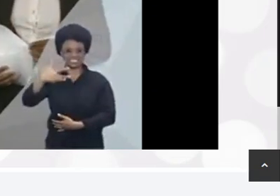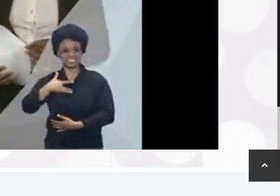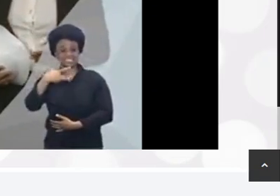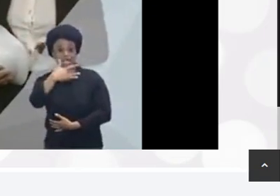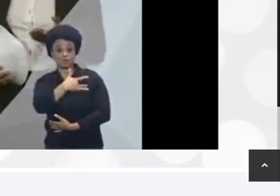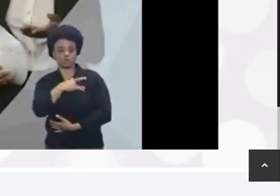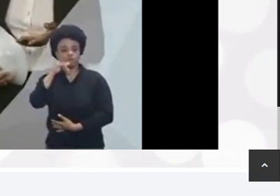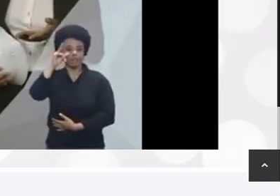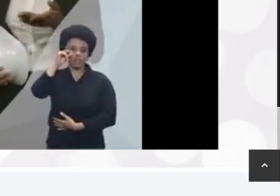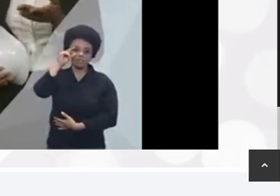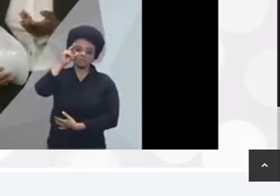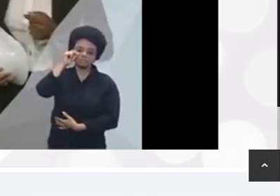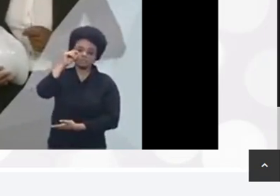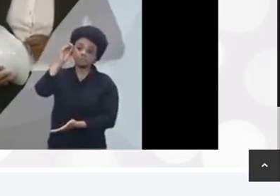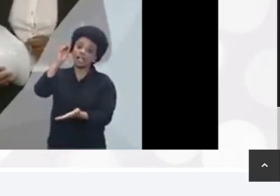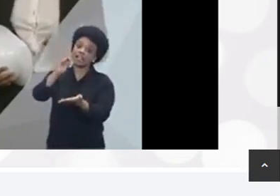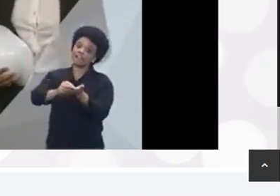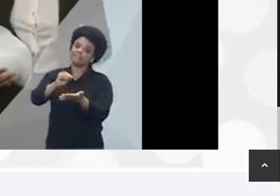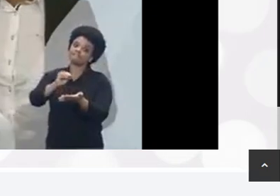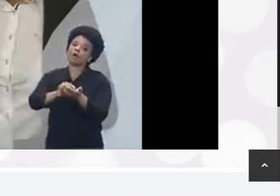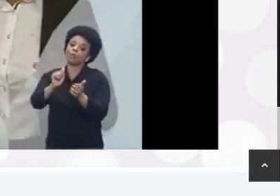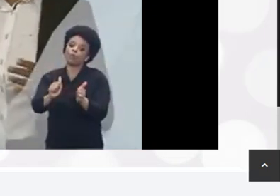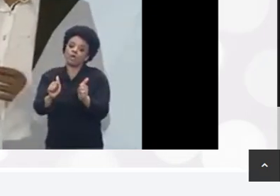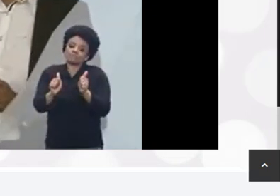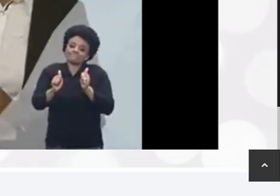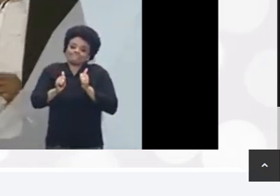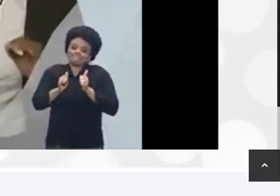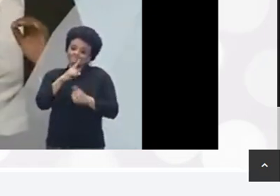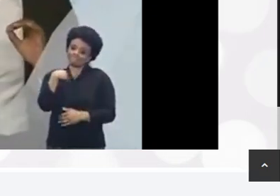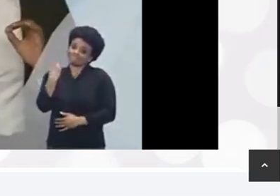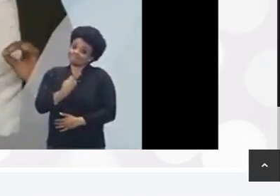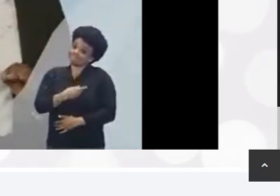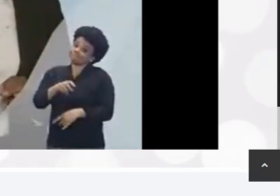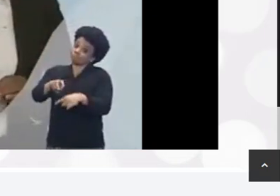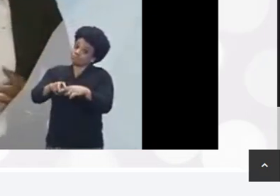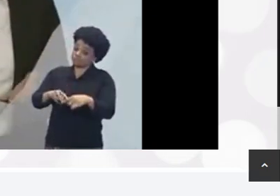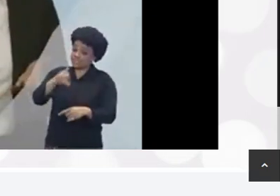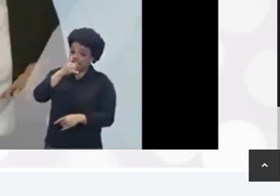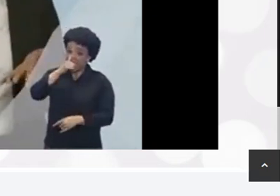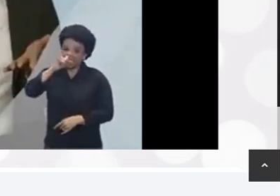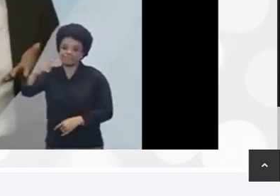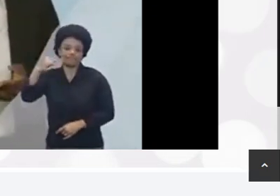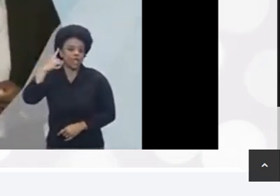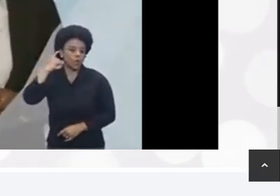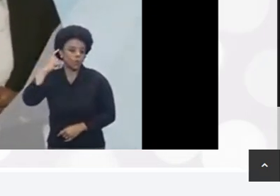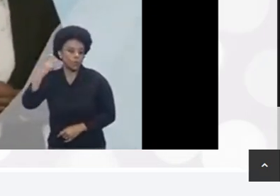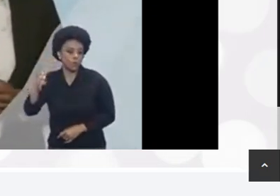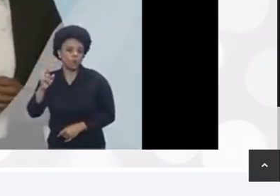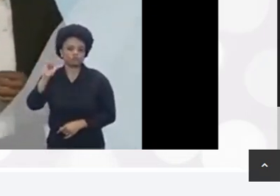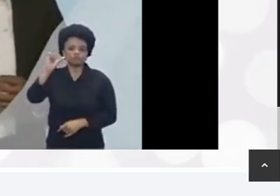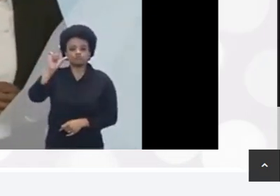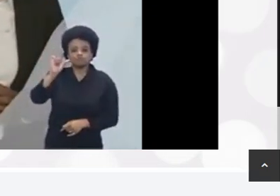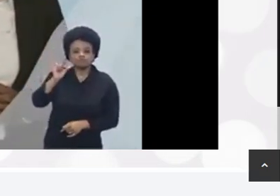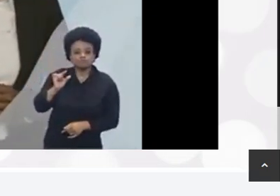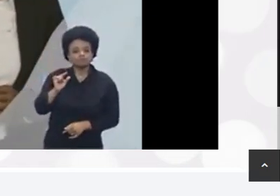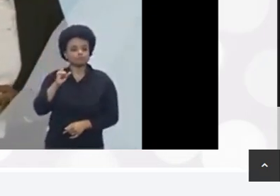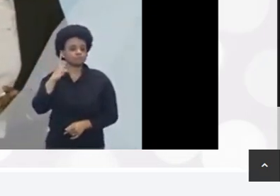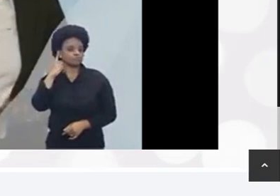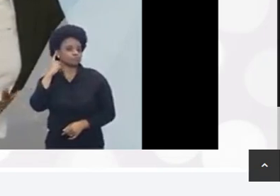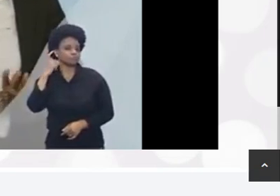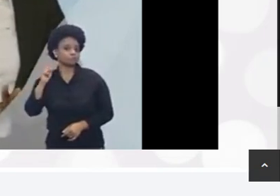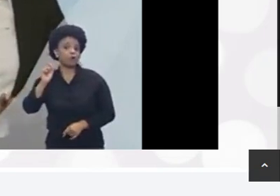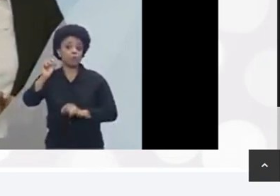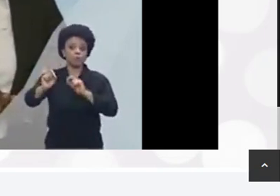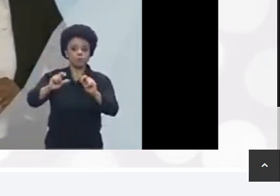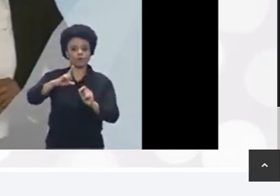sono, além da falta de privacidade. Desse modo, para evitar os ruídos ou ainda atenuá-los em casos específicos,